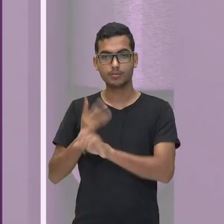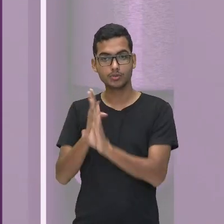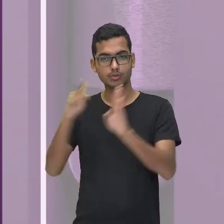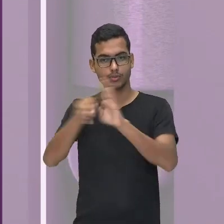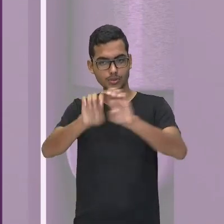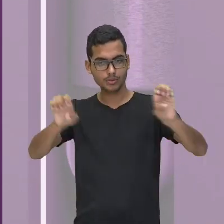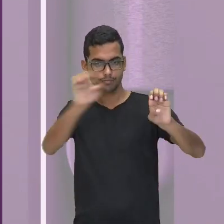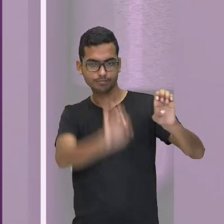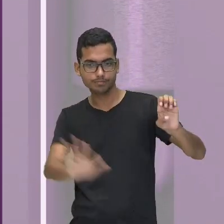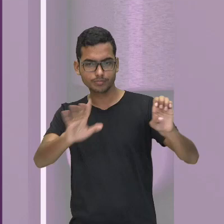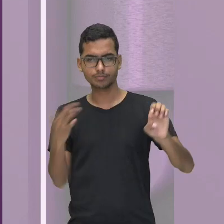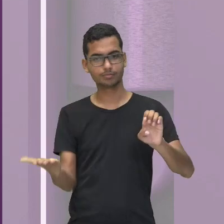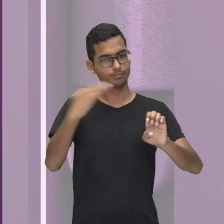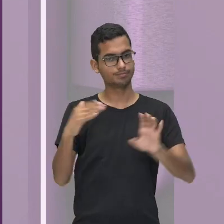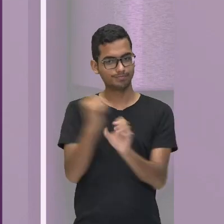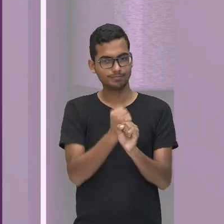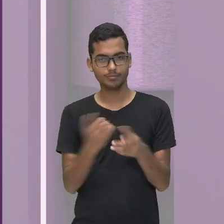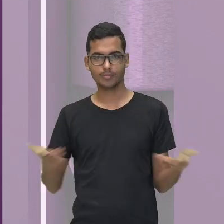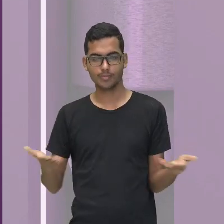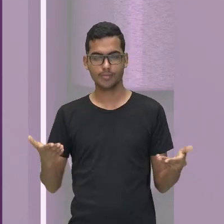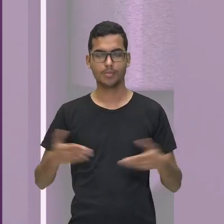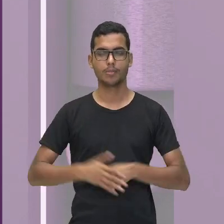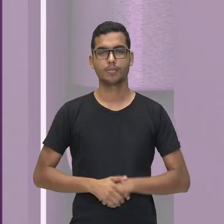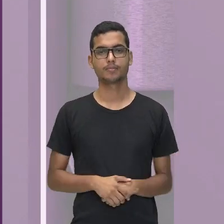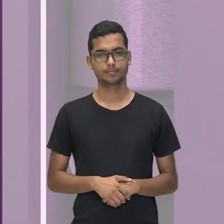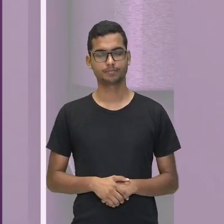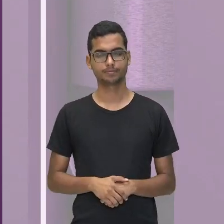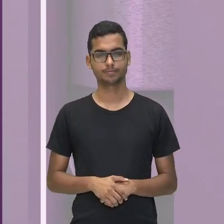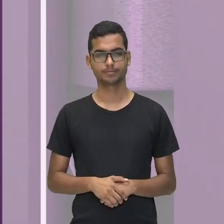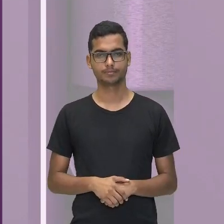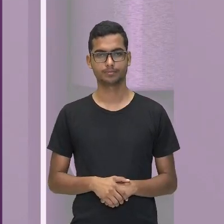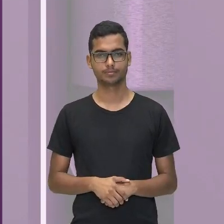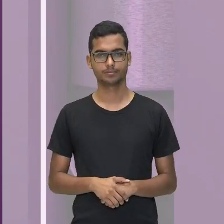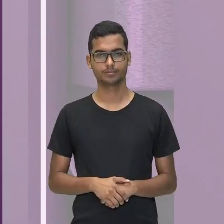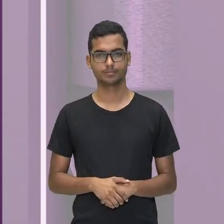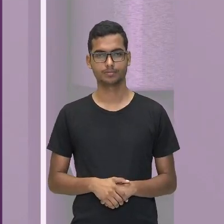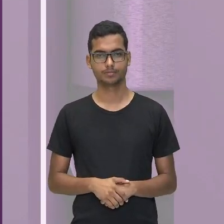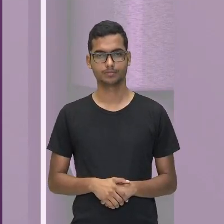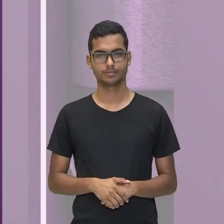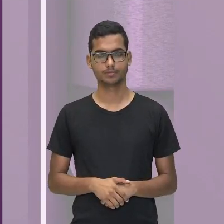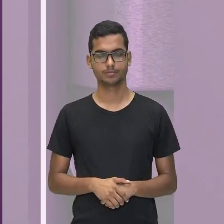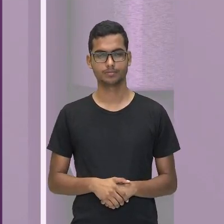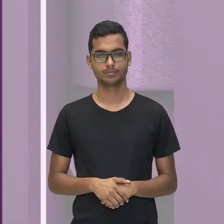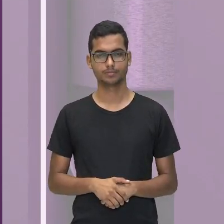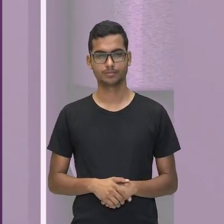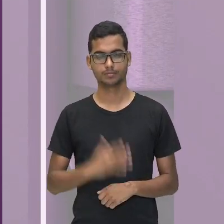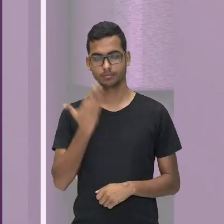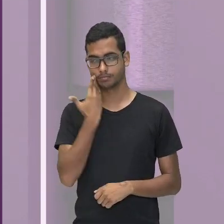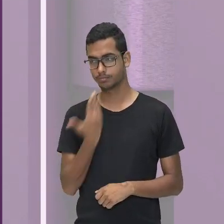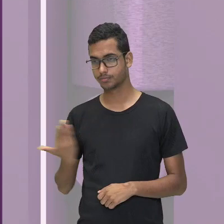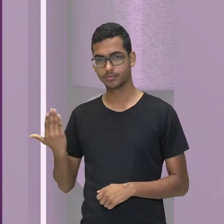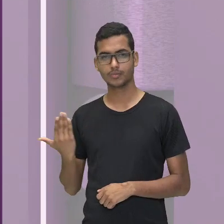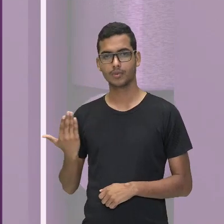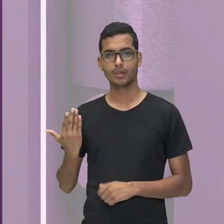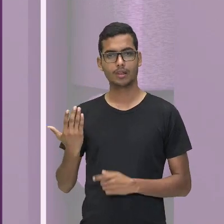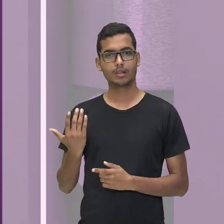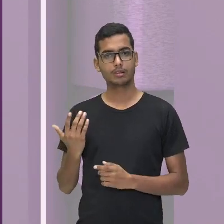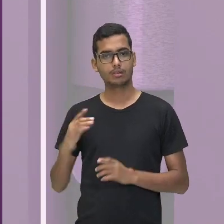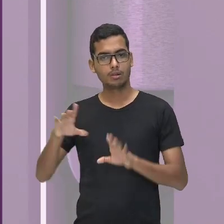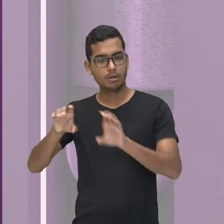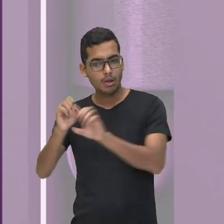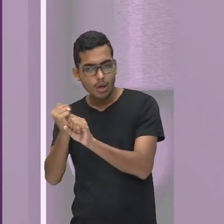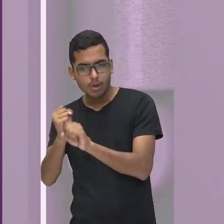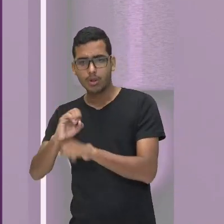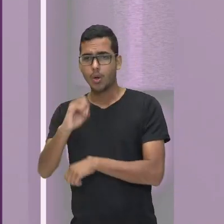geral, tá bom? Então, vamos calcular a equação geral dessa reta aí, né? Ou não, né? Dependendo aí se eles